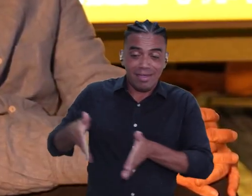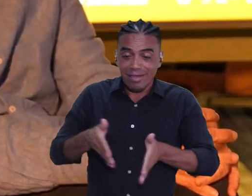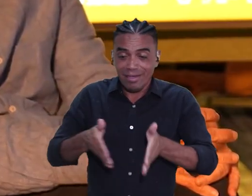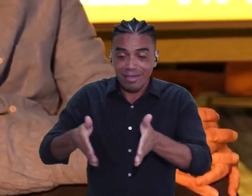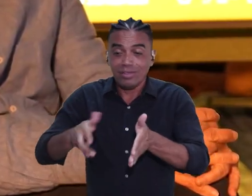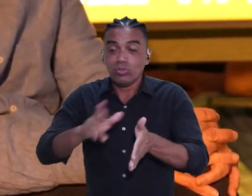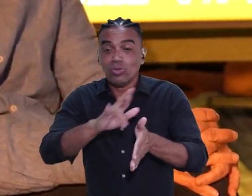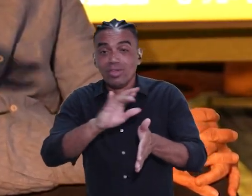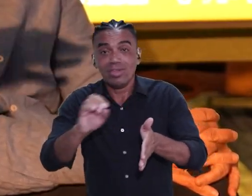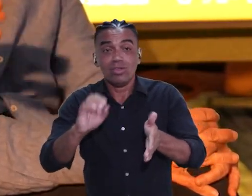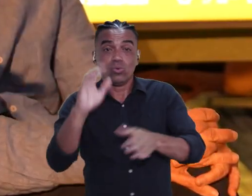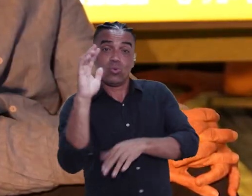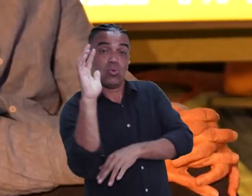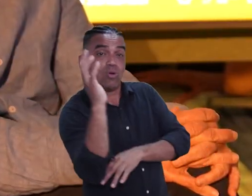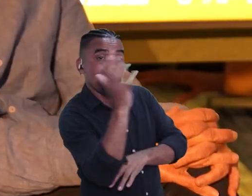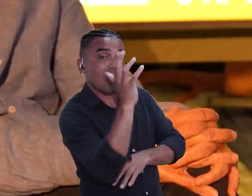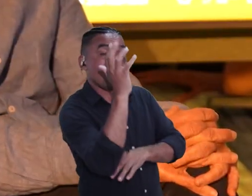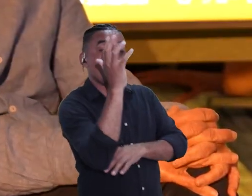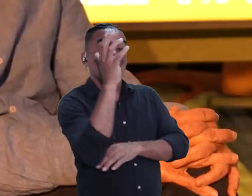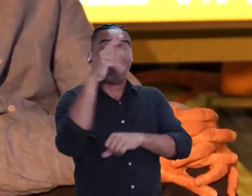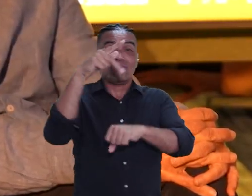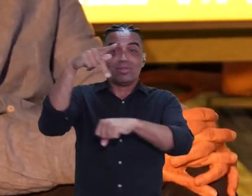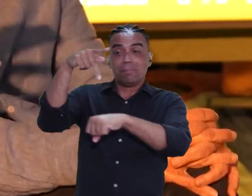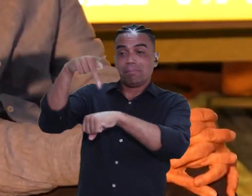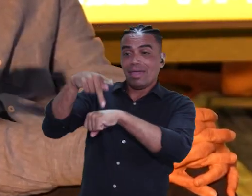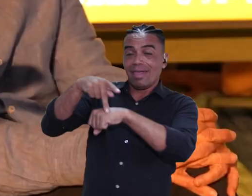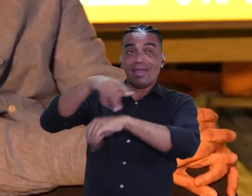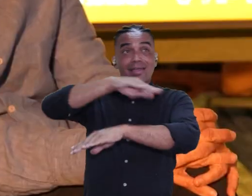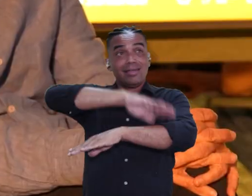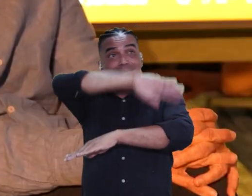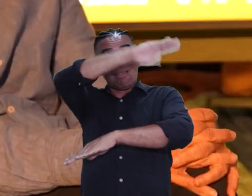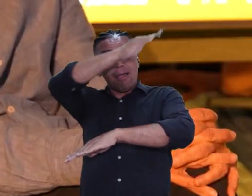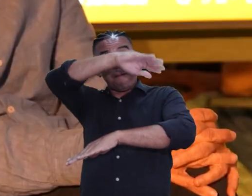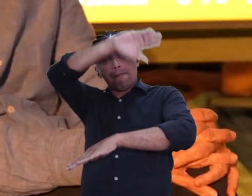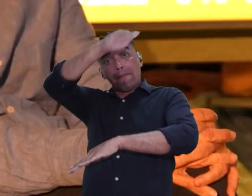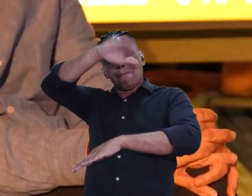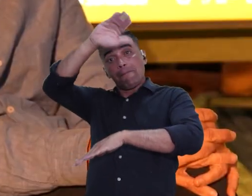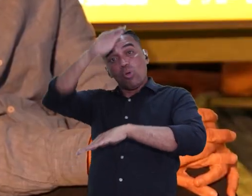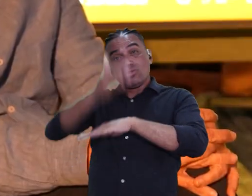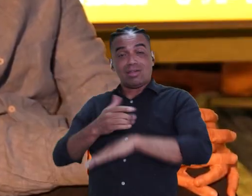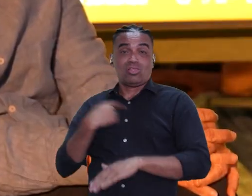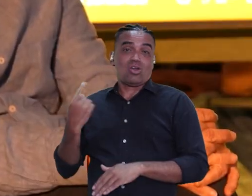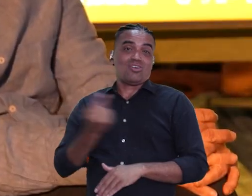nossa árvore, com a nossa pedra, nossa montanha.